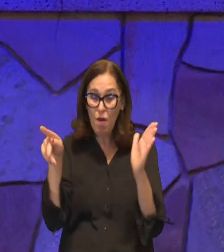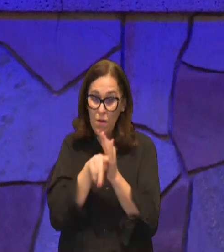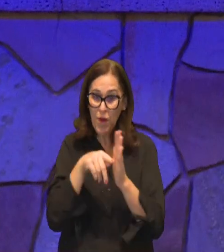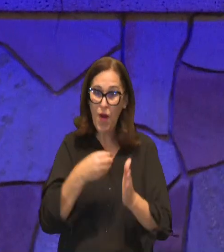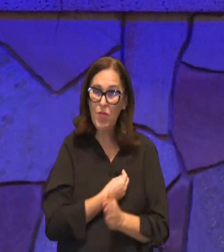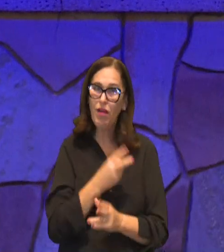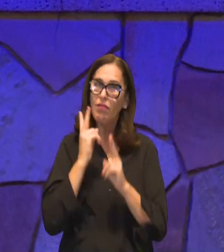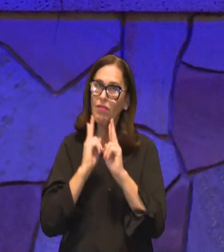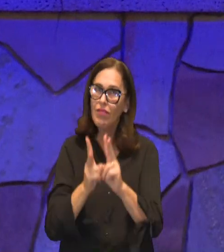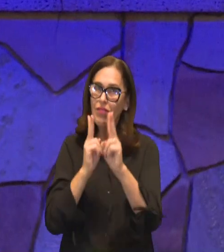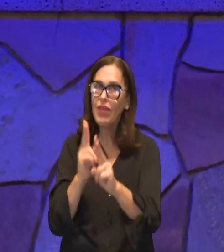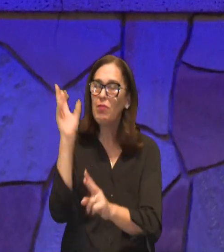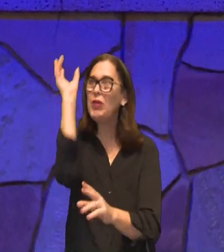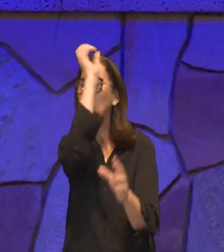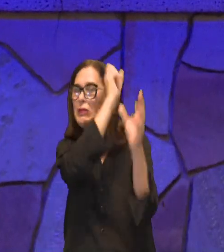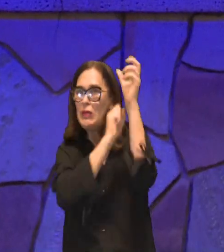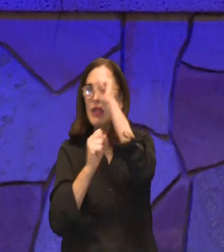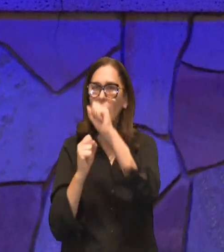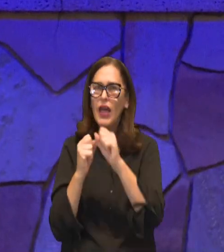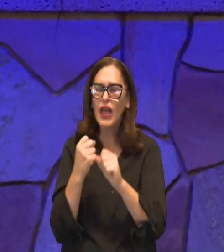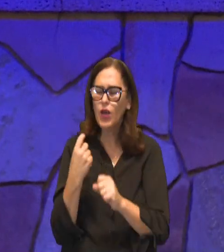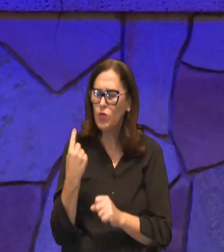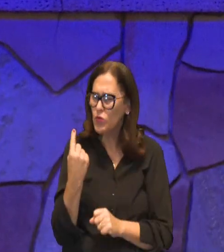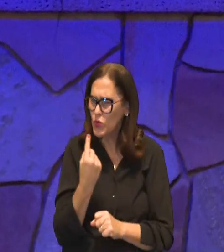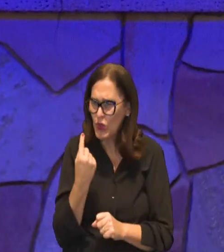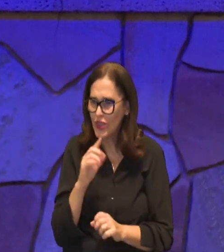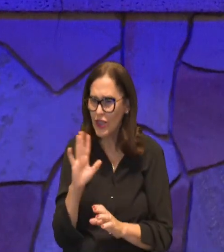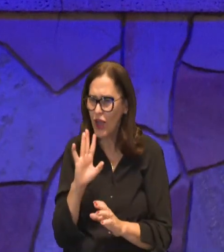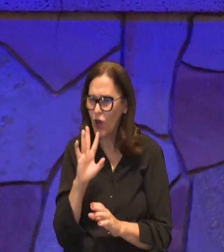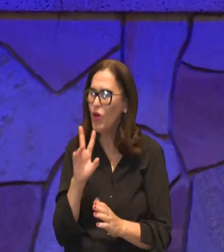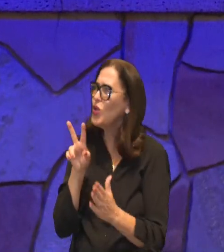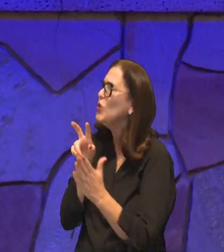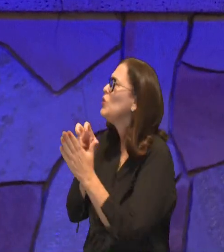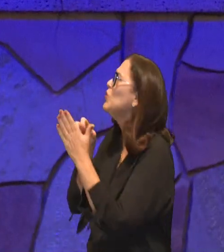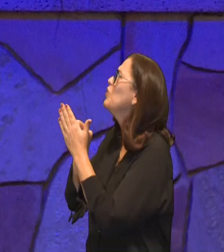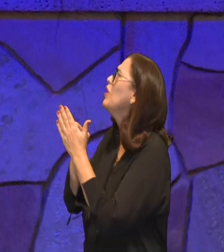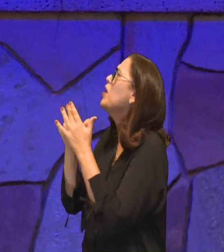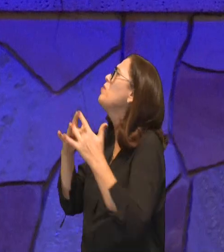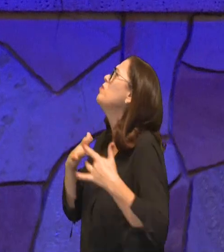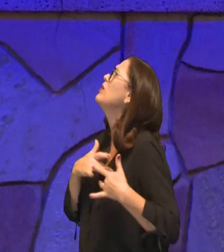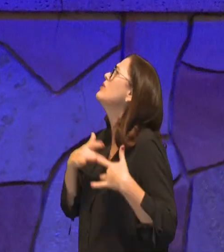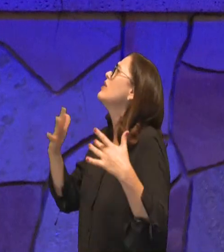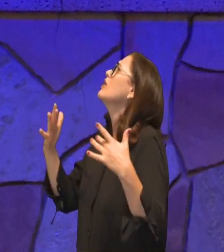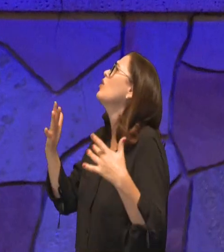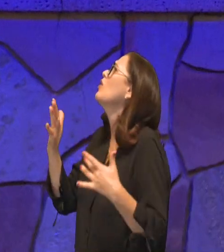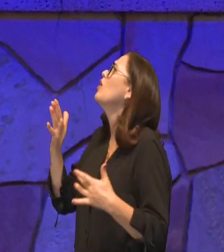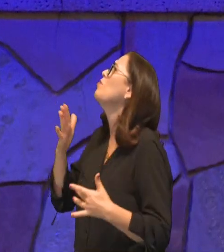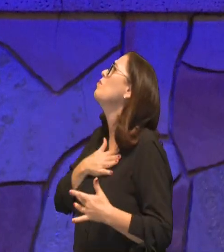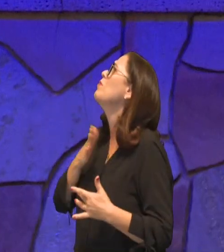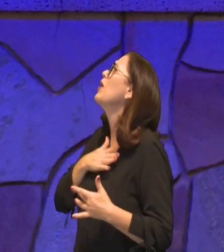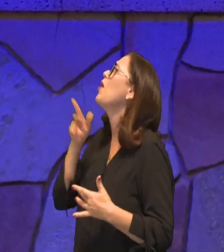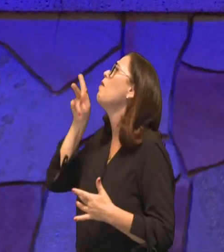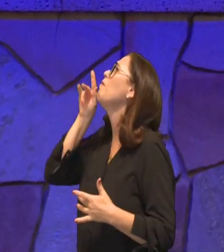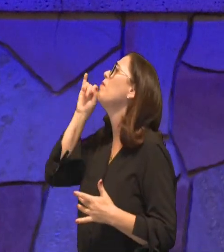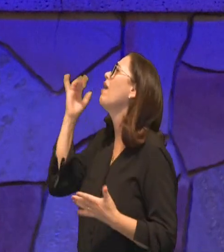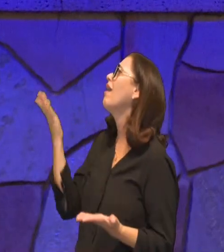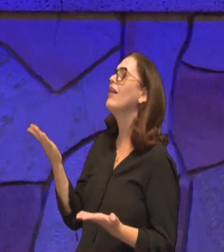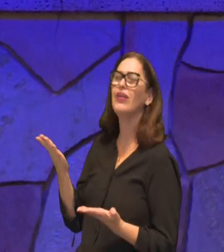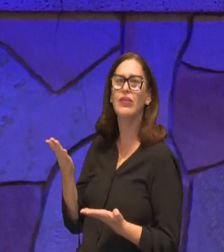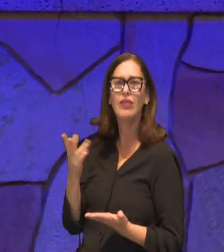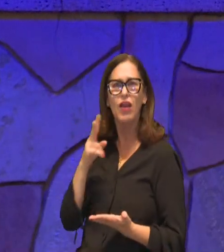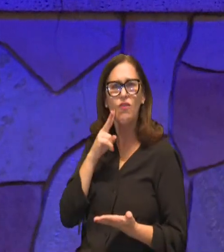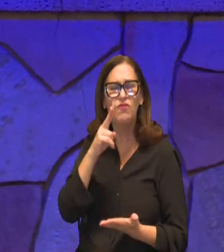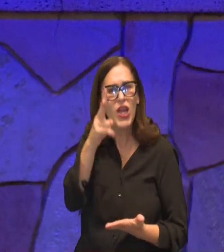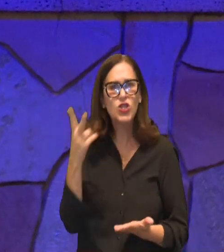constante. Eu não me senti órfão e eu me dobrei diante do Senhor e disse: Senhor, tenha misericórdia, meu Senhor é o meu Pai. Queridos, ouça